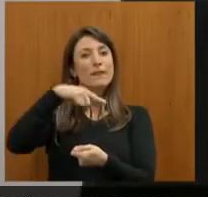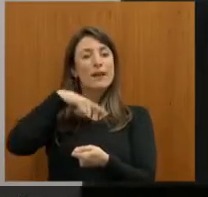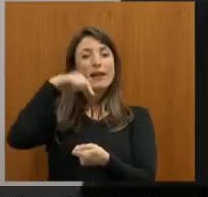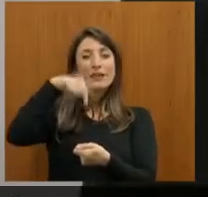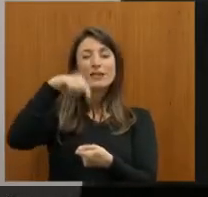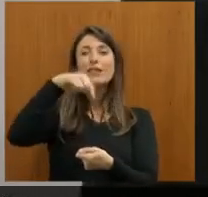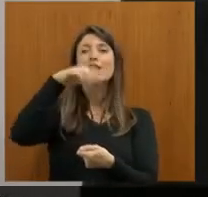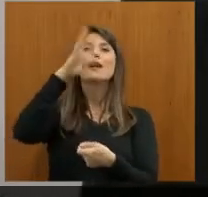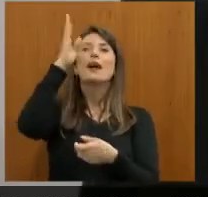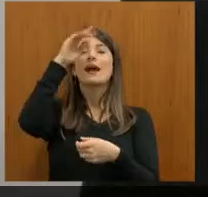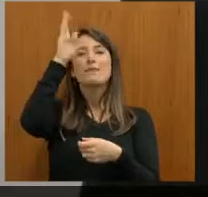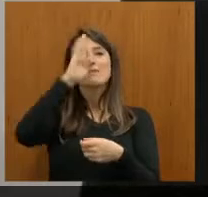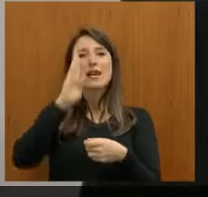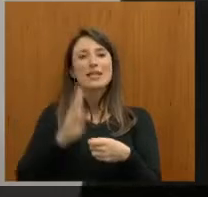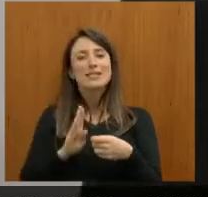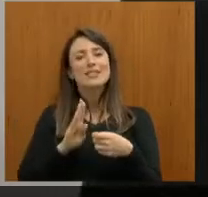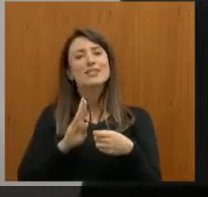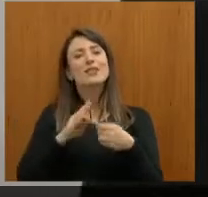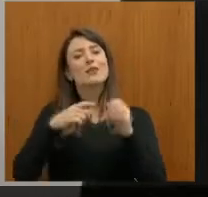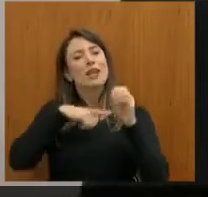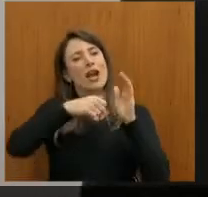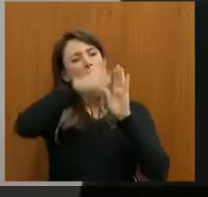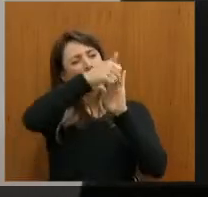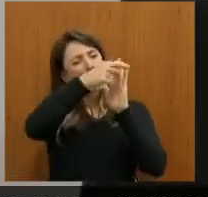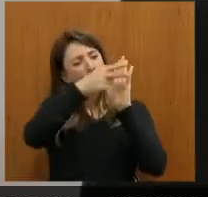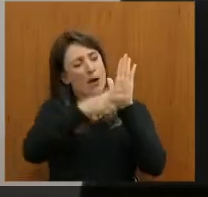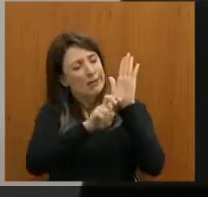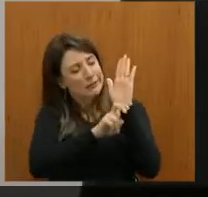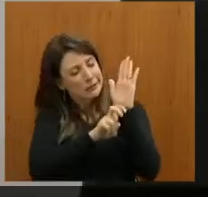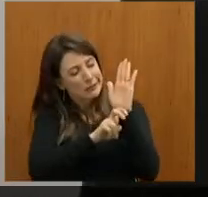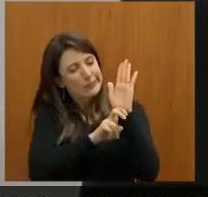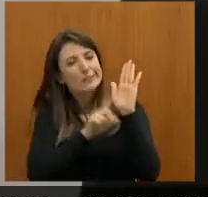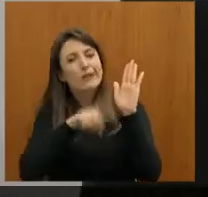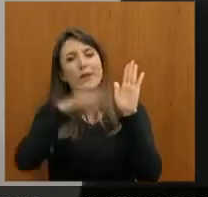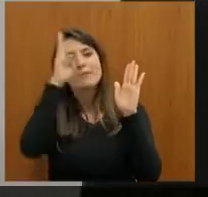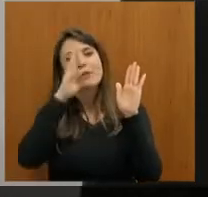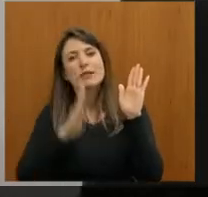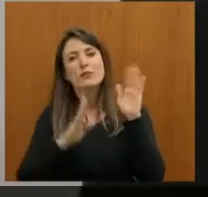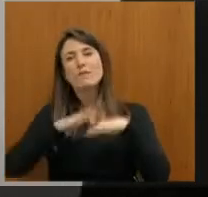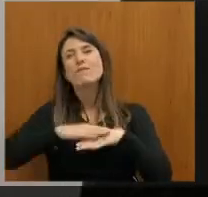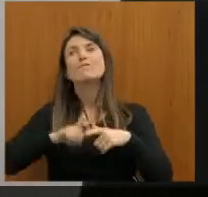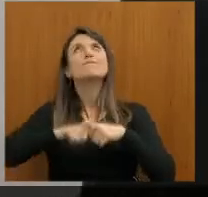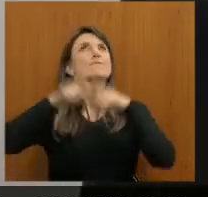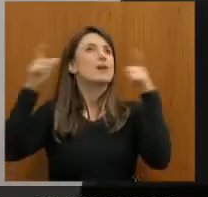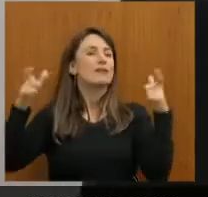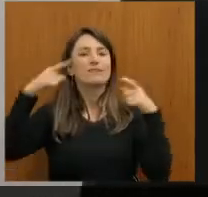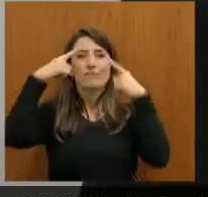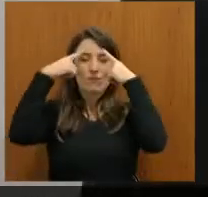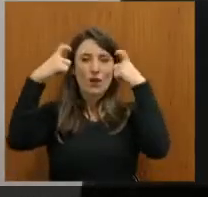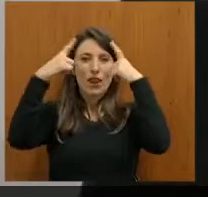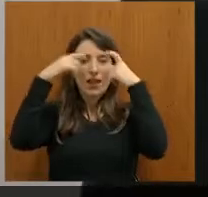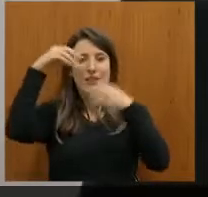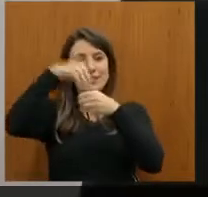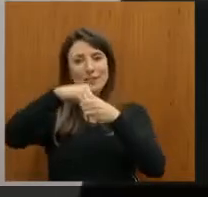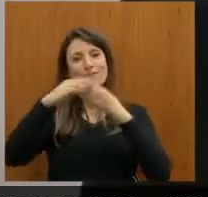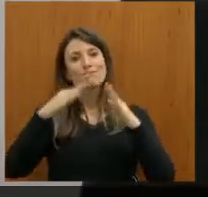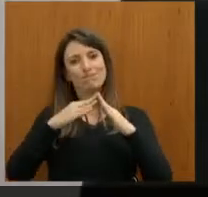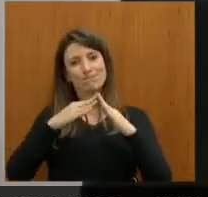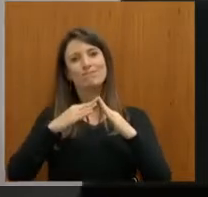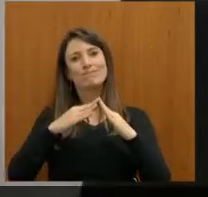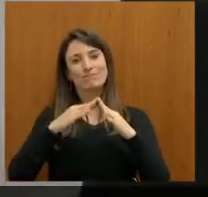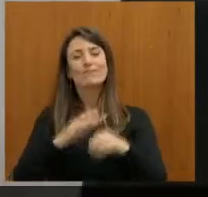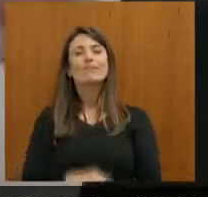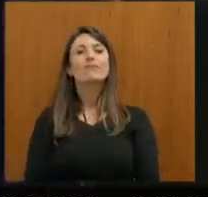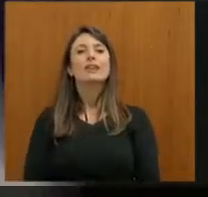que ocupa o quinto lugar infelizmente no ranking da violência Mundial é mas a Lei Maria da Penha